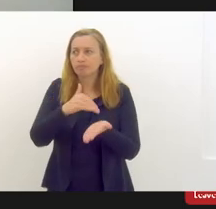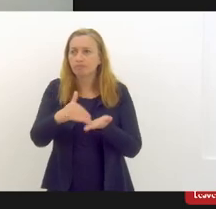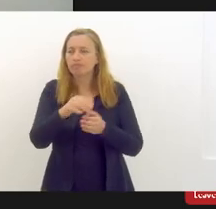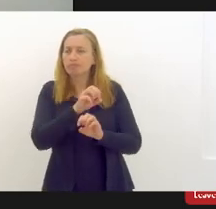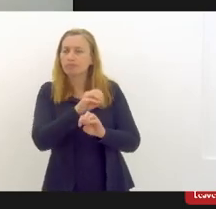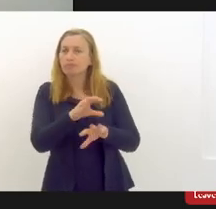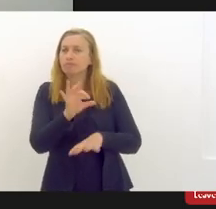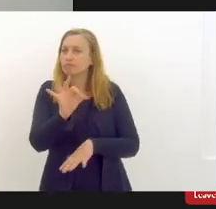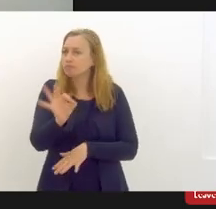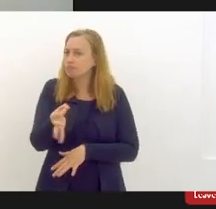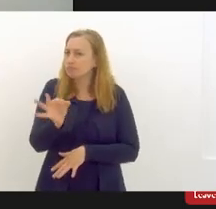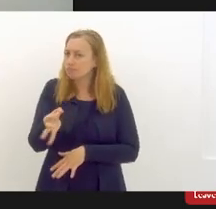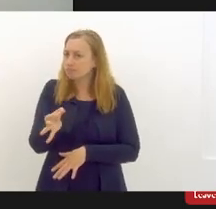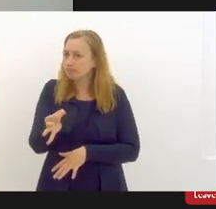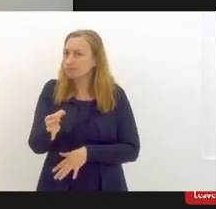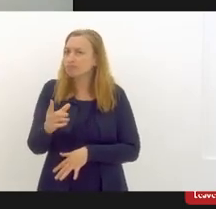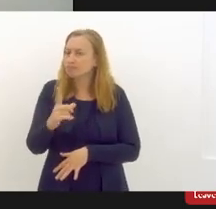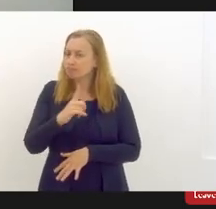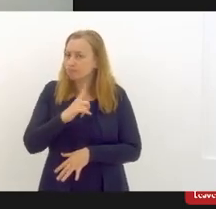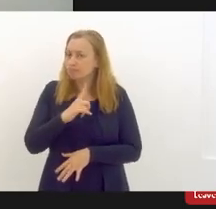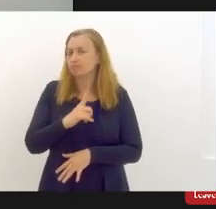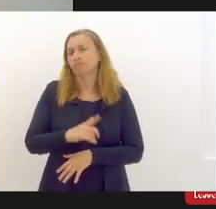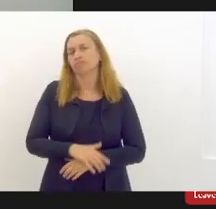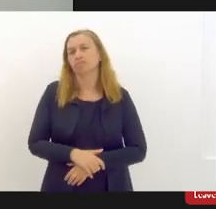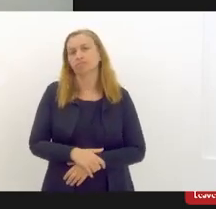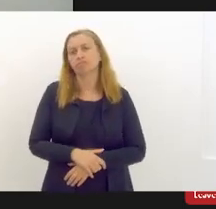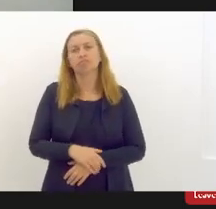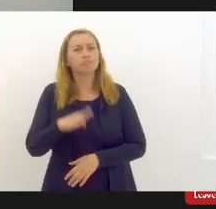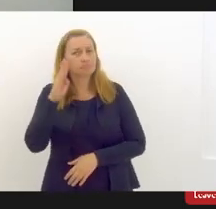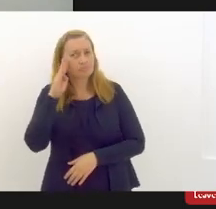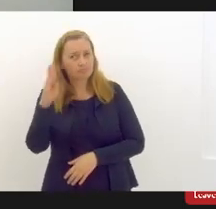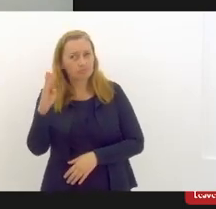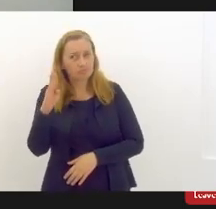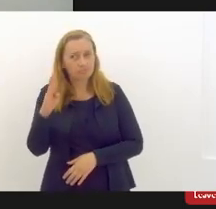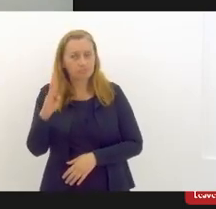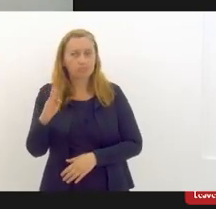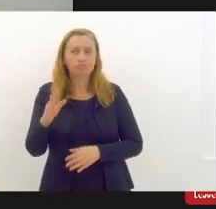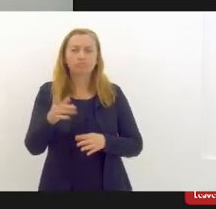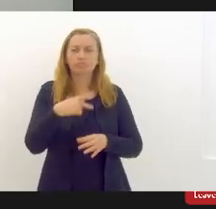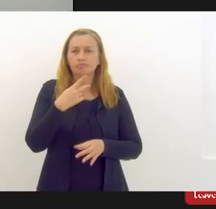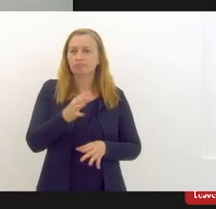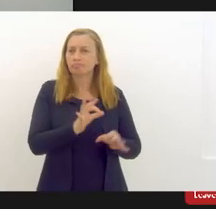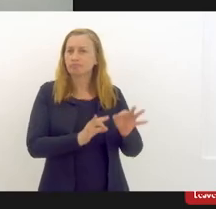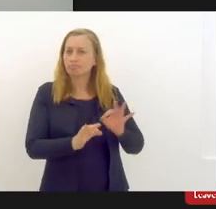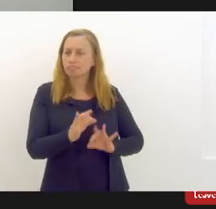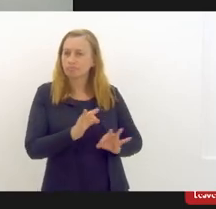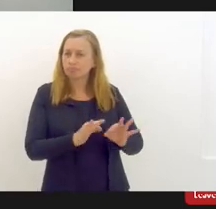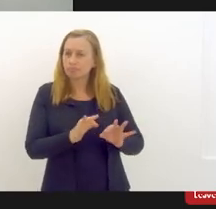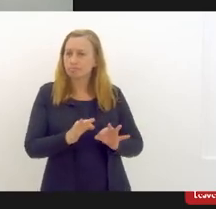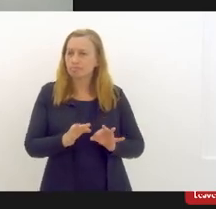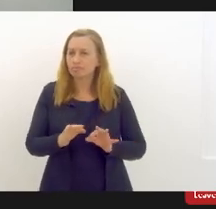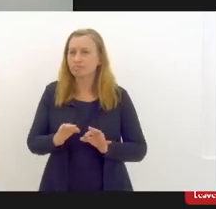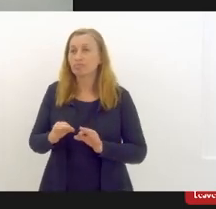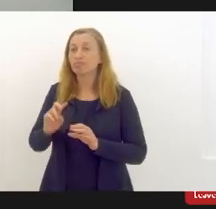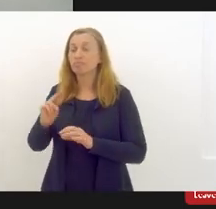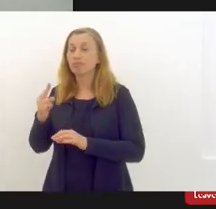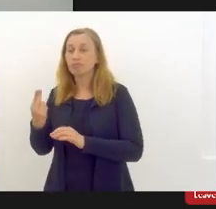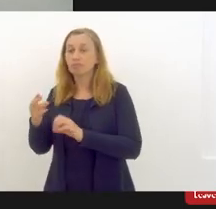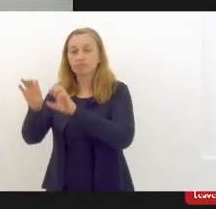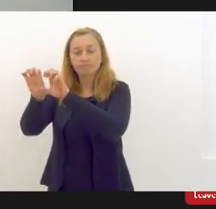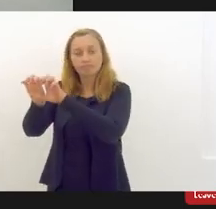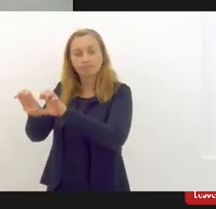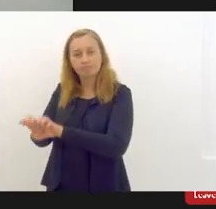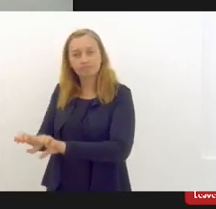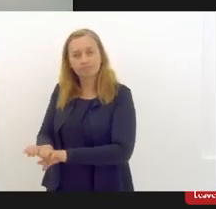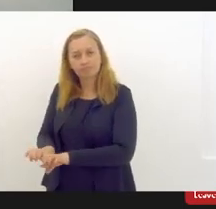fato se tem na ponta, principalmente no que se refere aos projetos e no que se refere à estrutura.